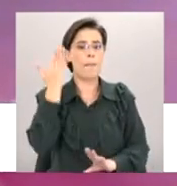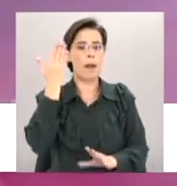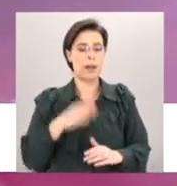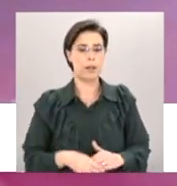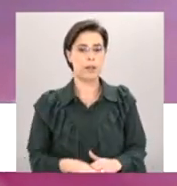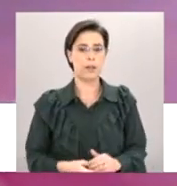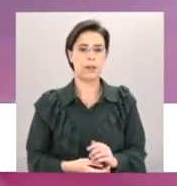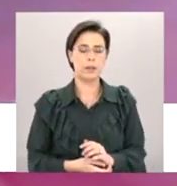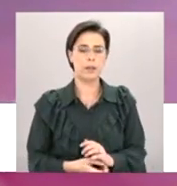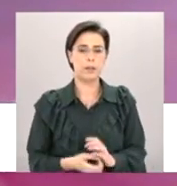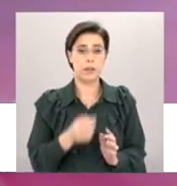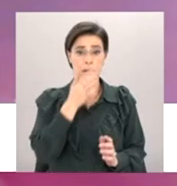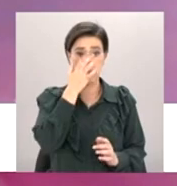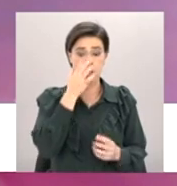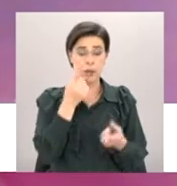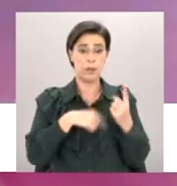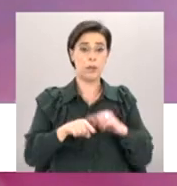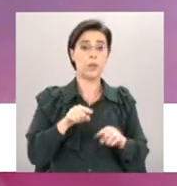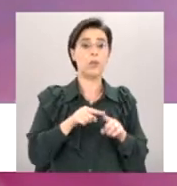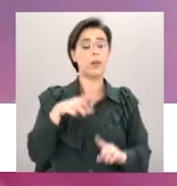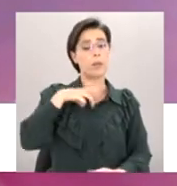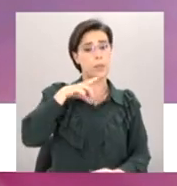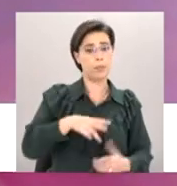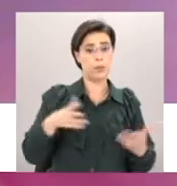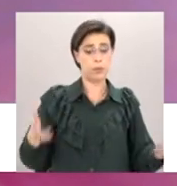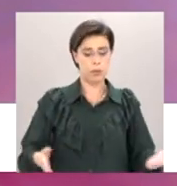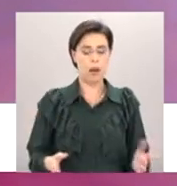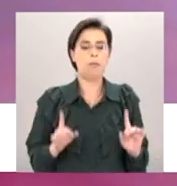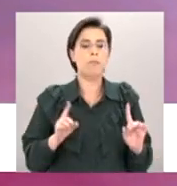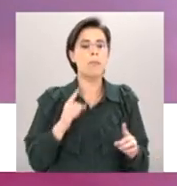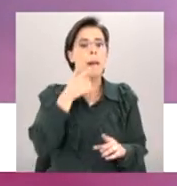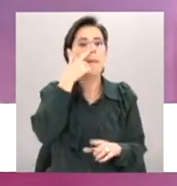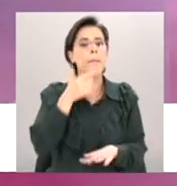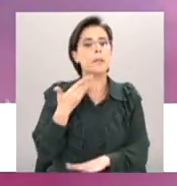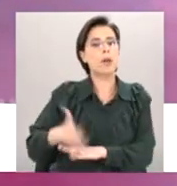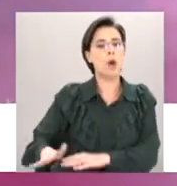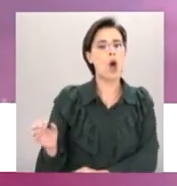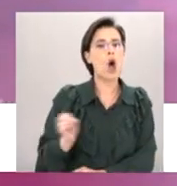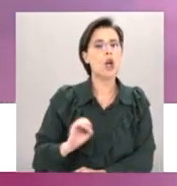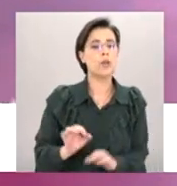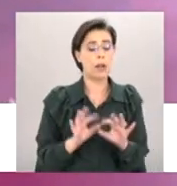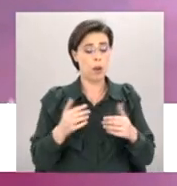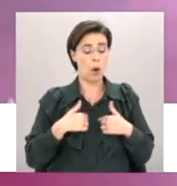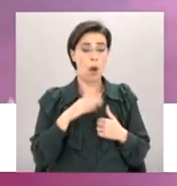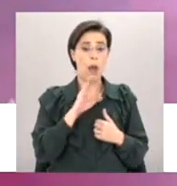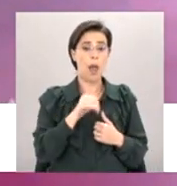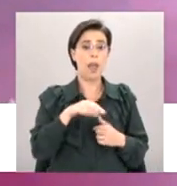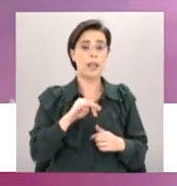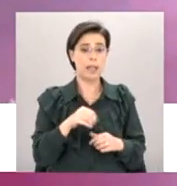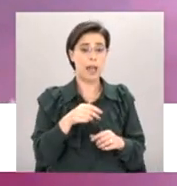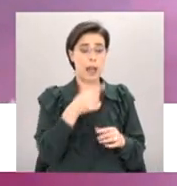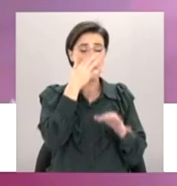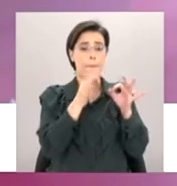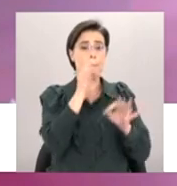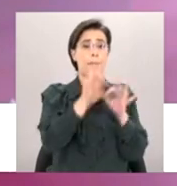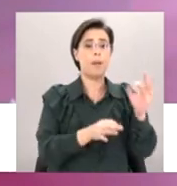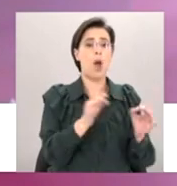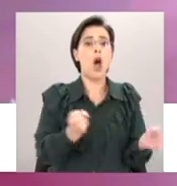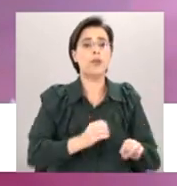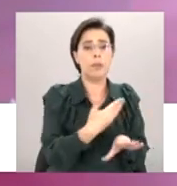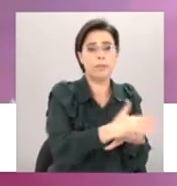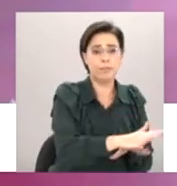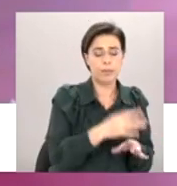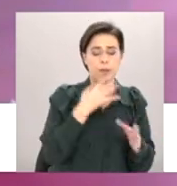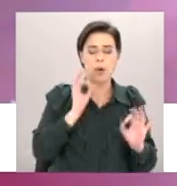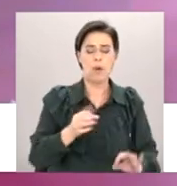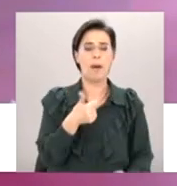superiores do que foram em Portugal e não deixaram pessoas para trás como o nosso SMS deixou e não vale a pena